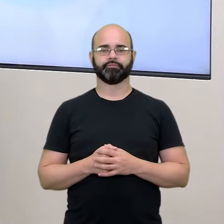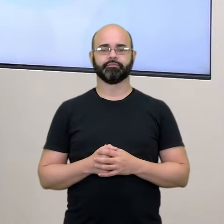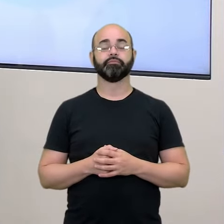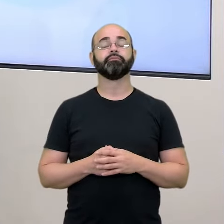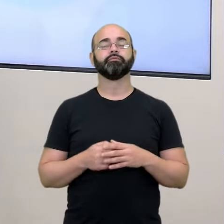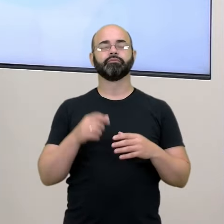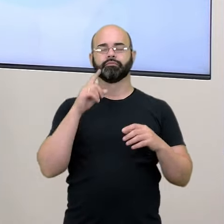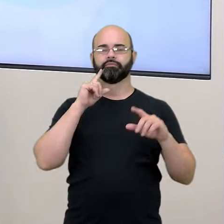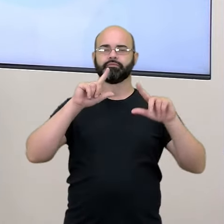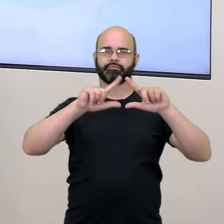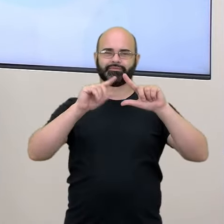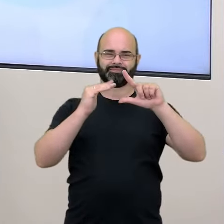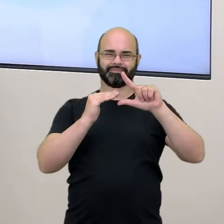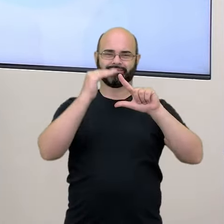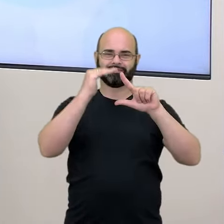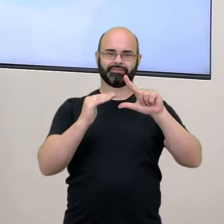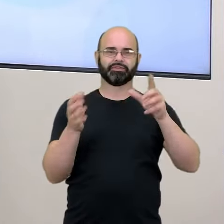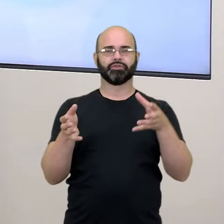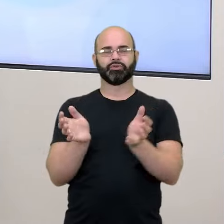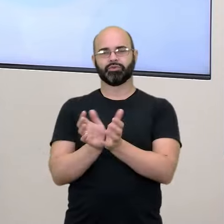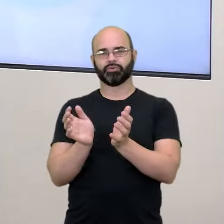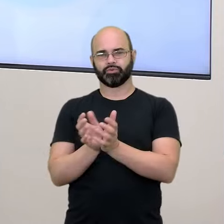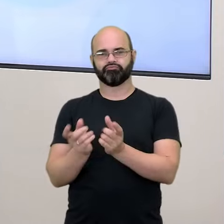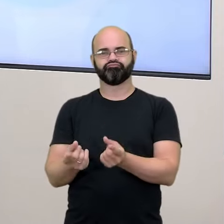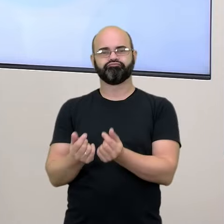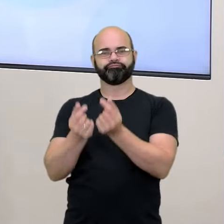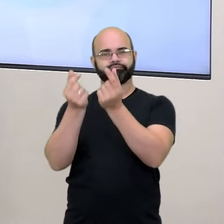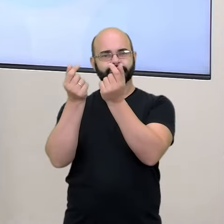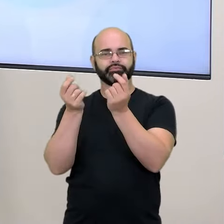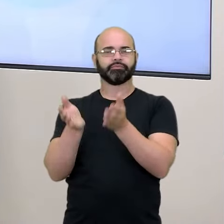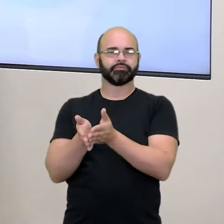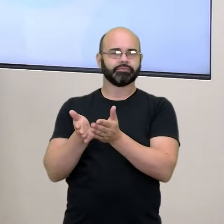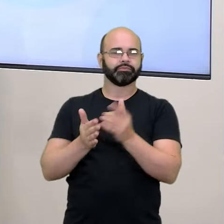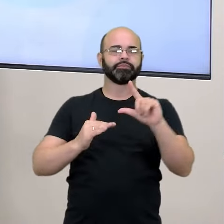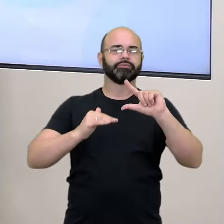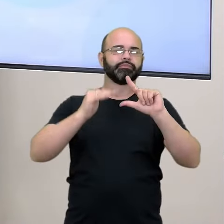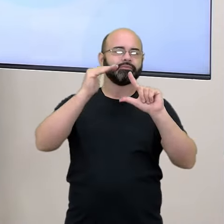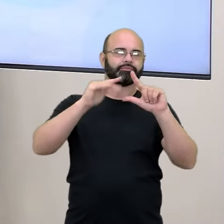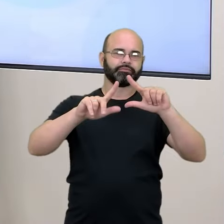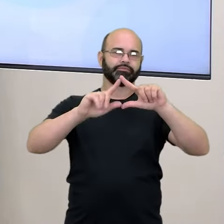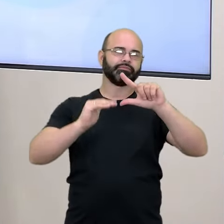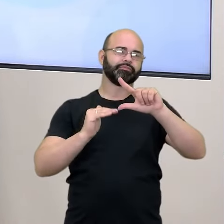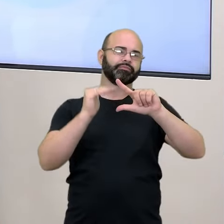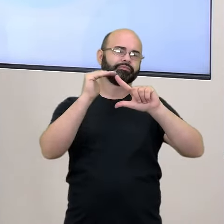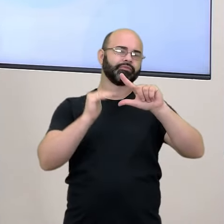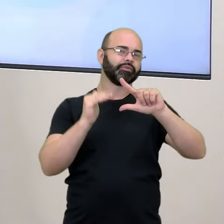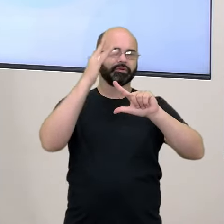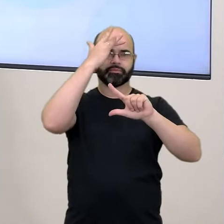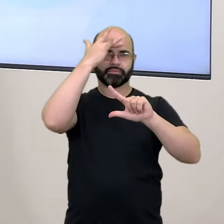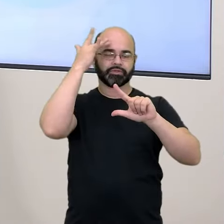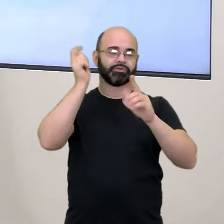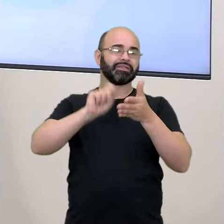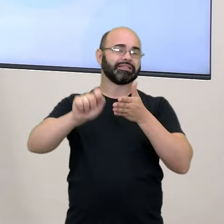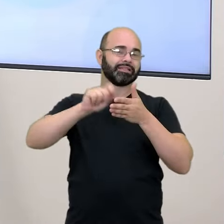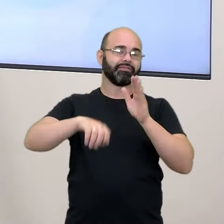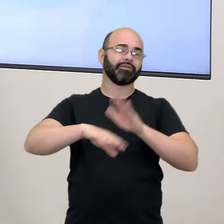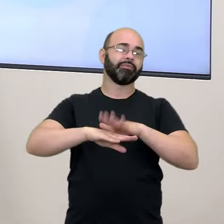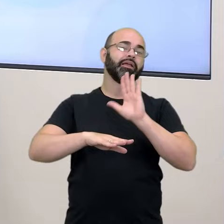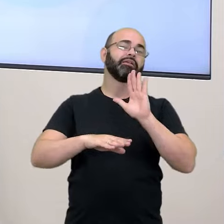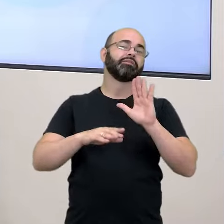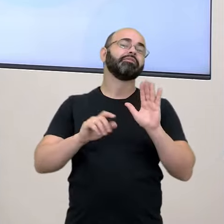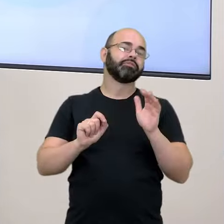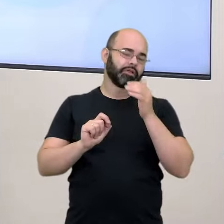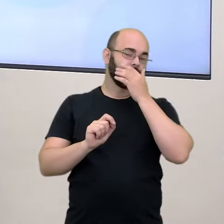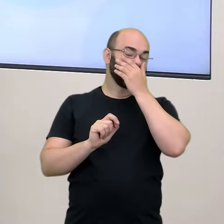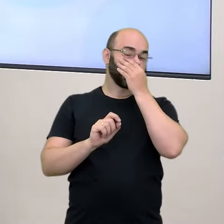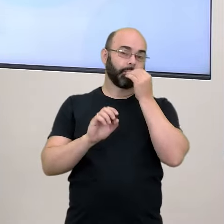classe social? Né? Qual é o gênero? De onde escreve? A pessoa escreve da periferia, dos